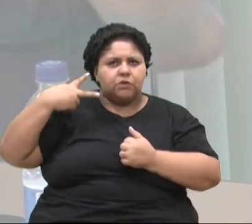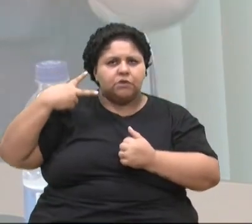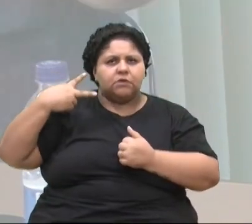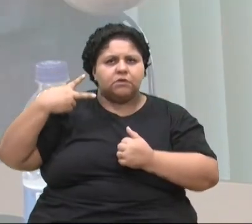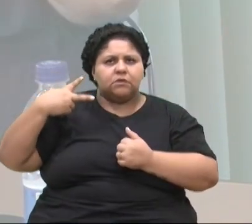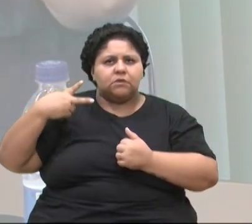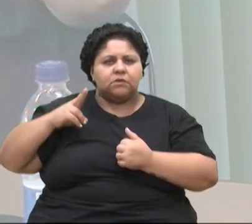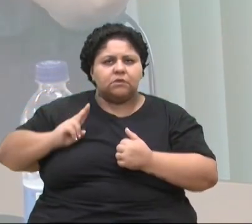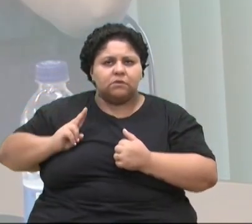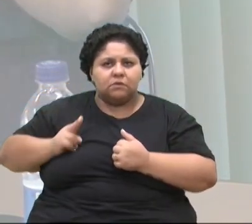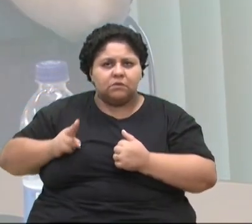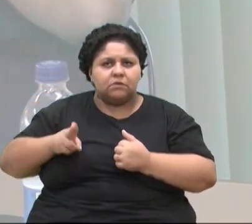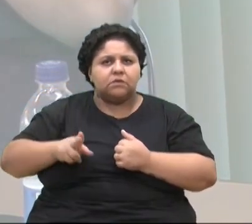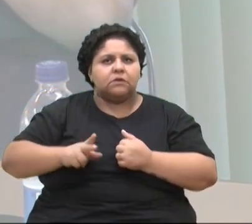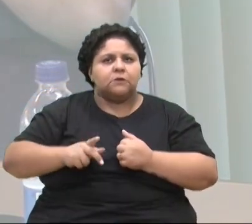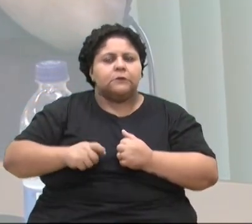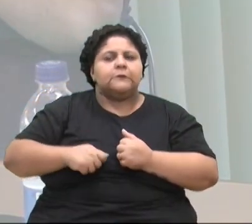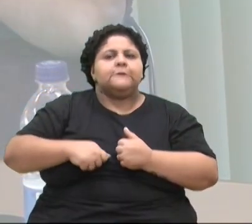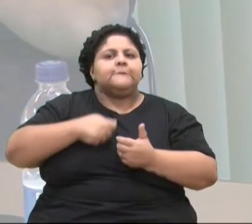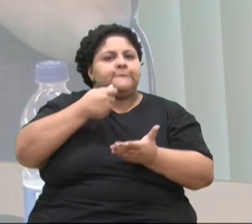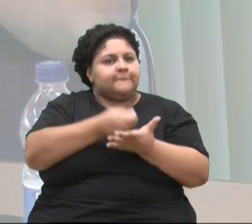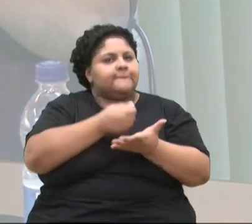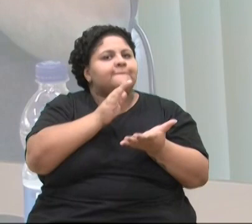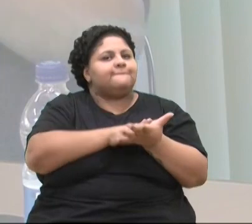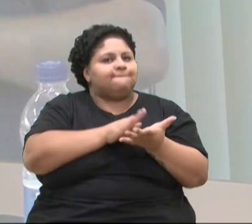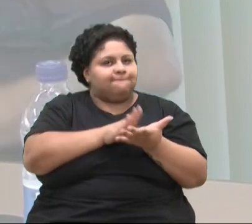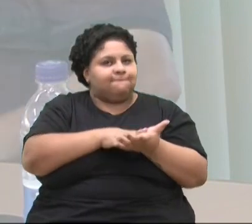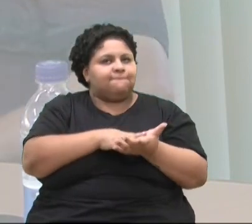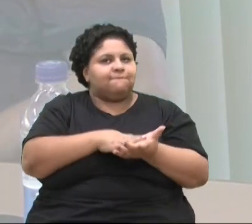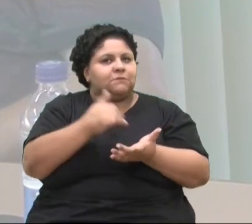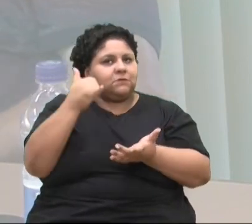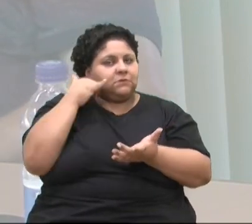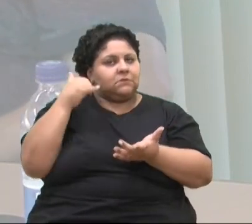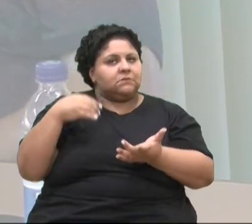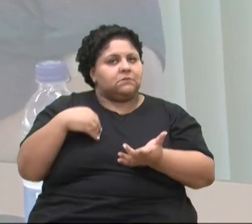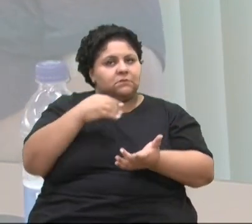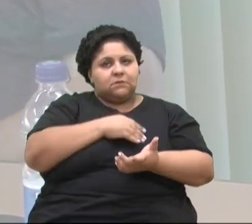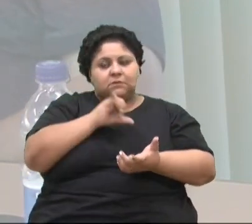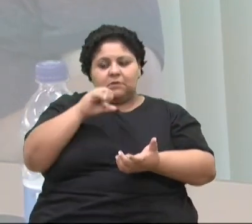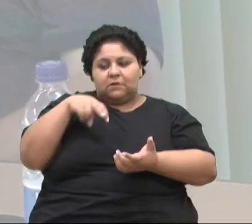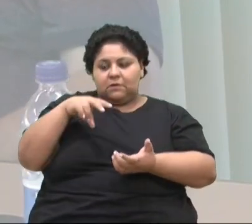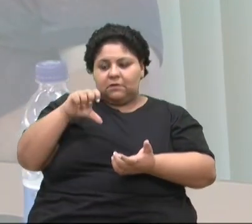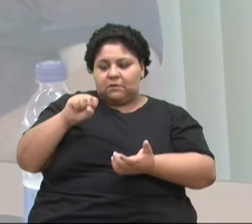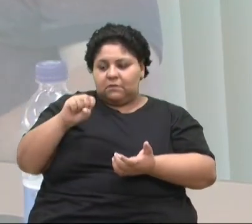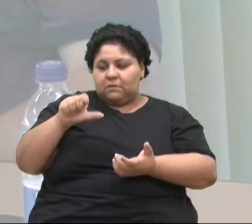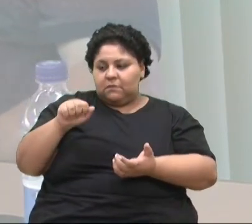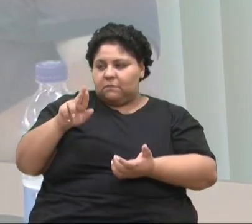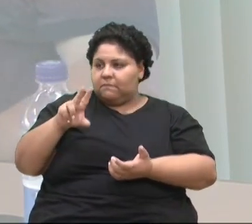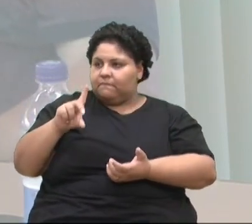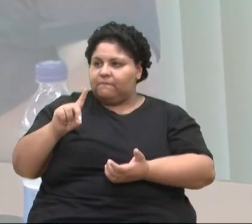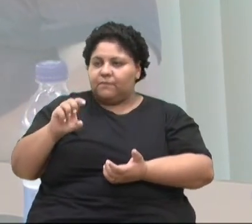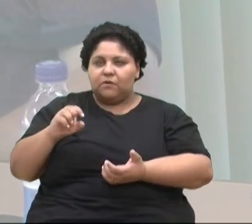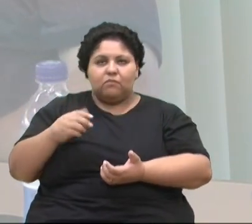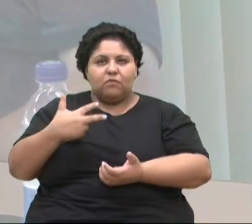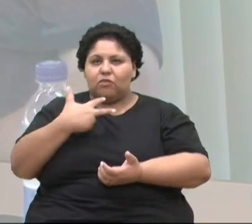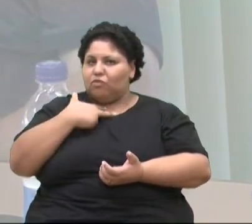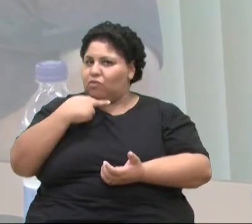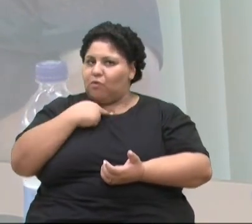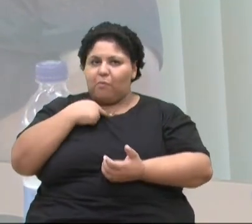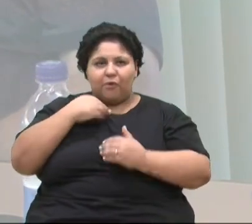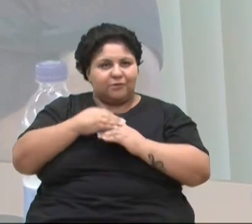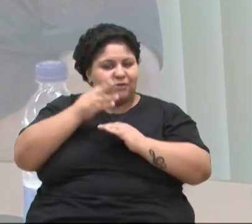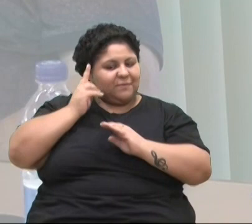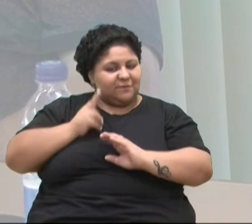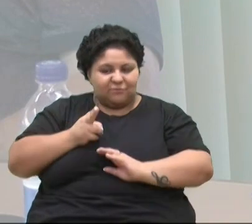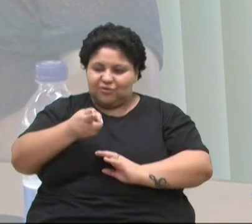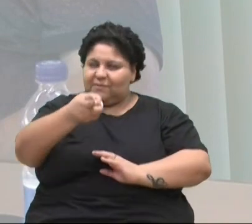gente sempre brigou pela telemedicina. A Insaúde, infelizmente, pelo histórico, não pode mais continuar, isso é uma